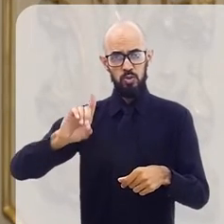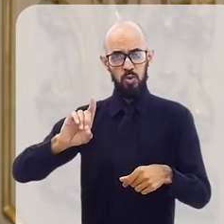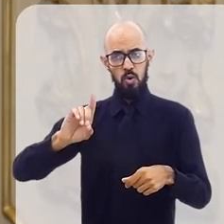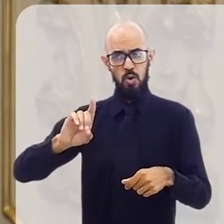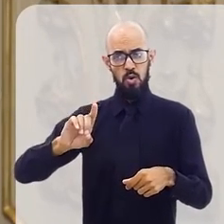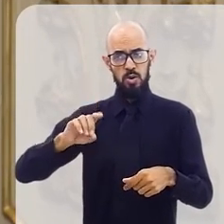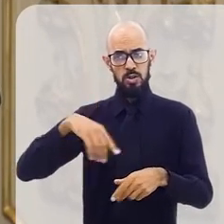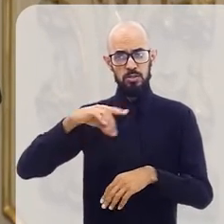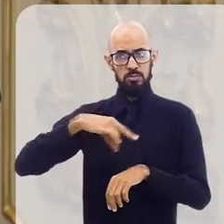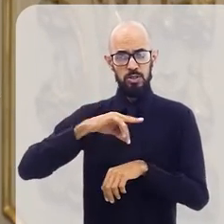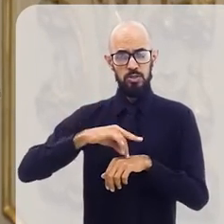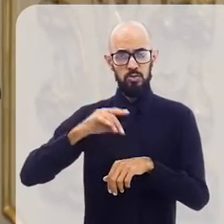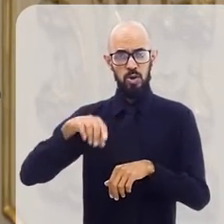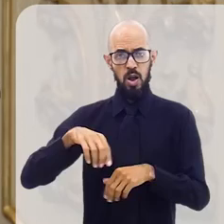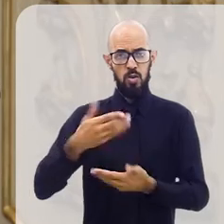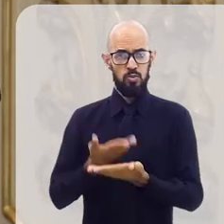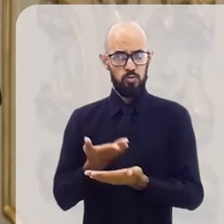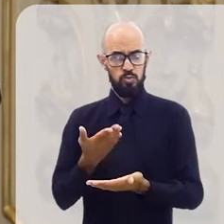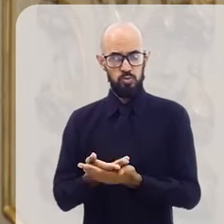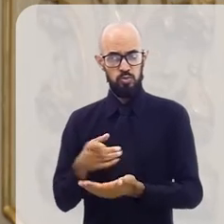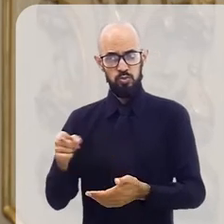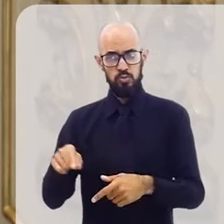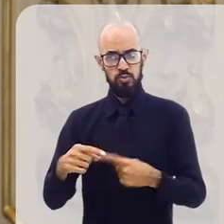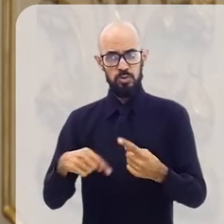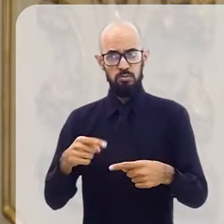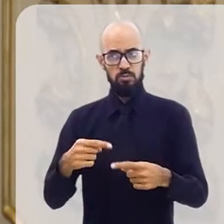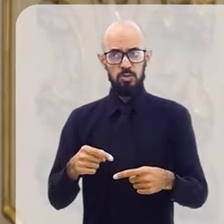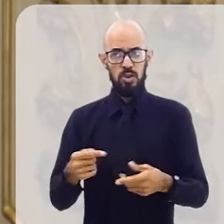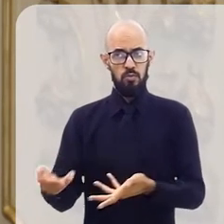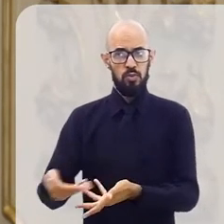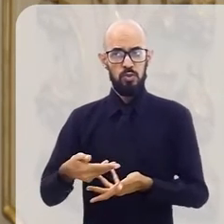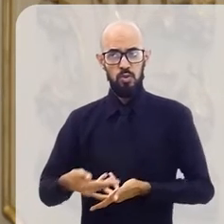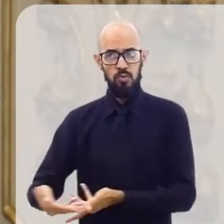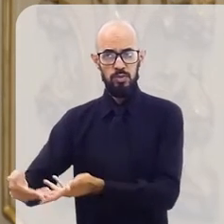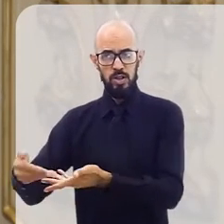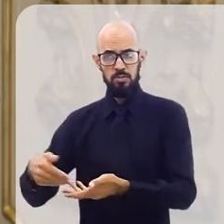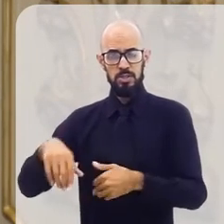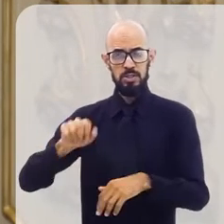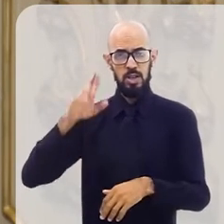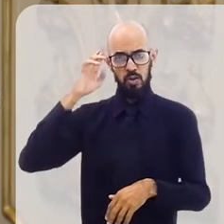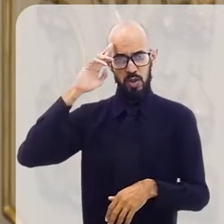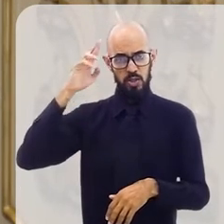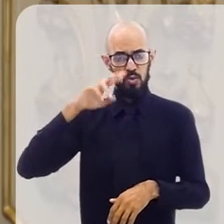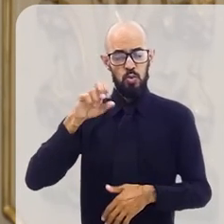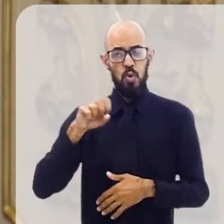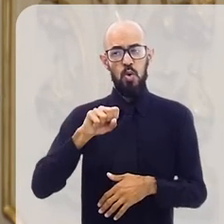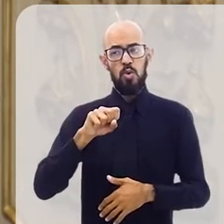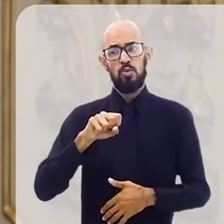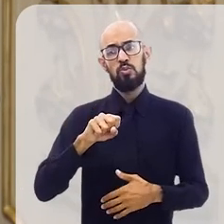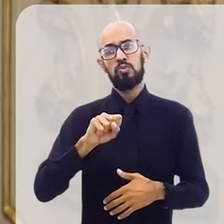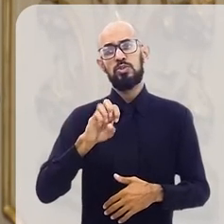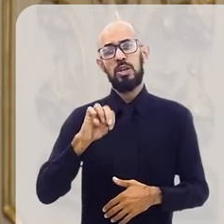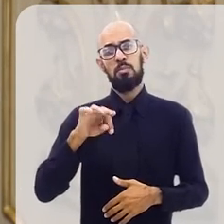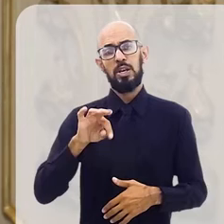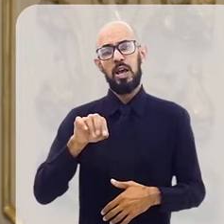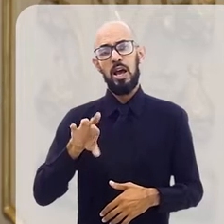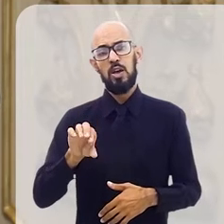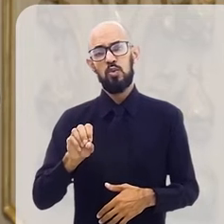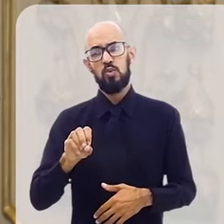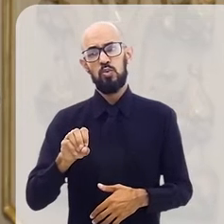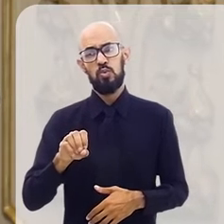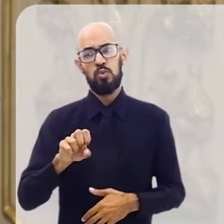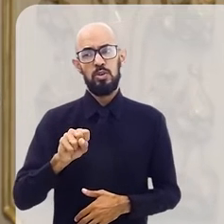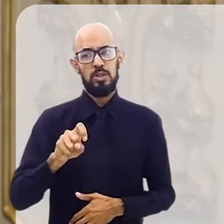depois de um tempo fora 12 anos na paróquia foi chamado para reitor do seminário São José bom